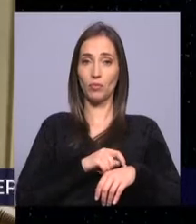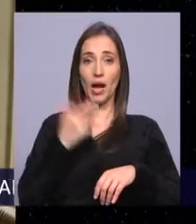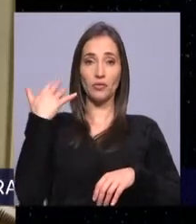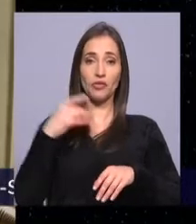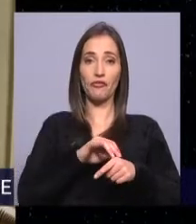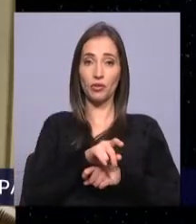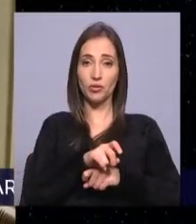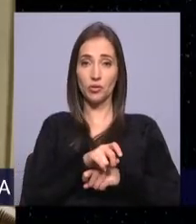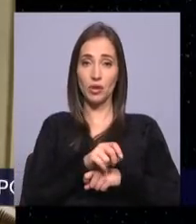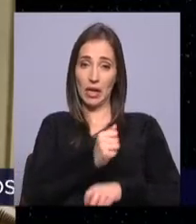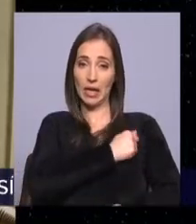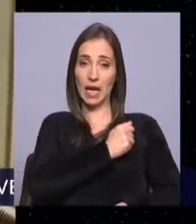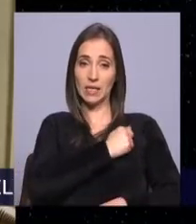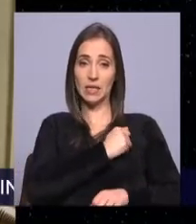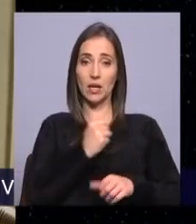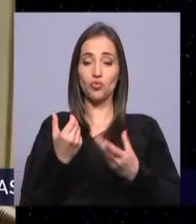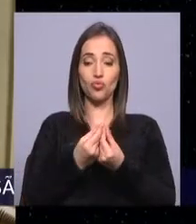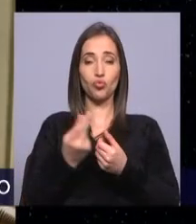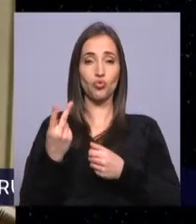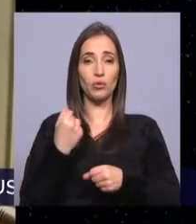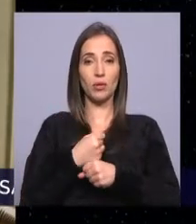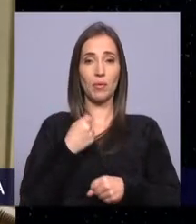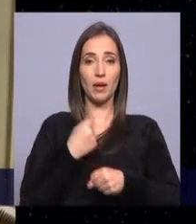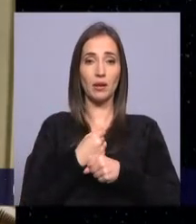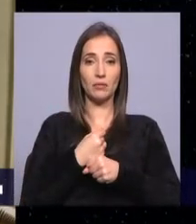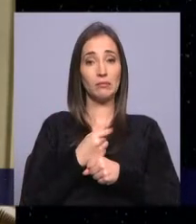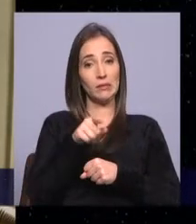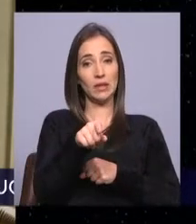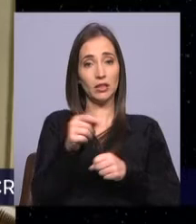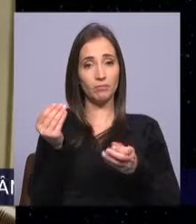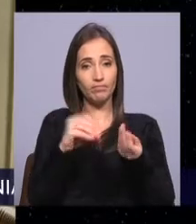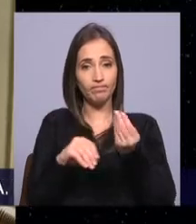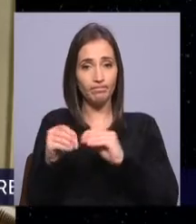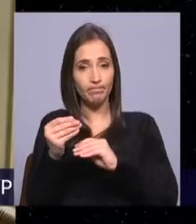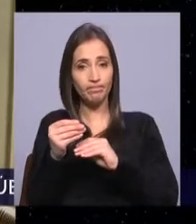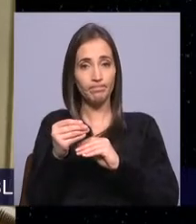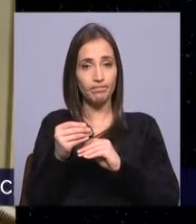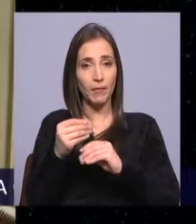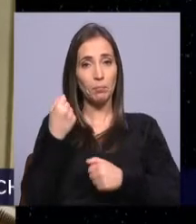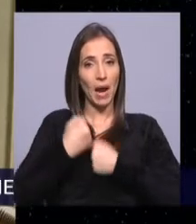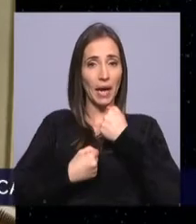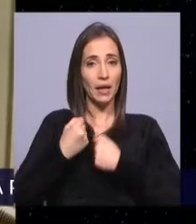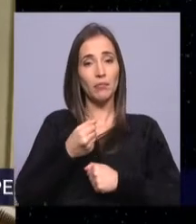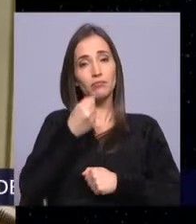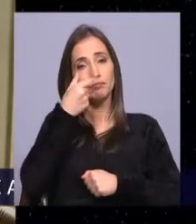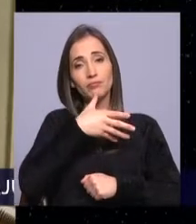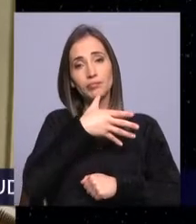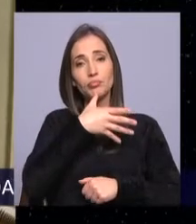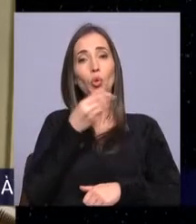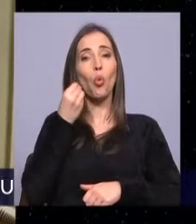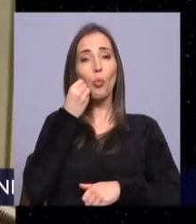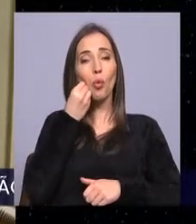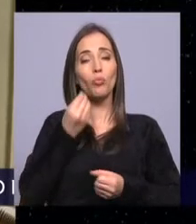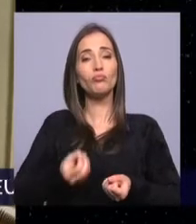Ficaram em casa a trabalhar os dois juntos, nisto que nós estamos aqui a ver, neste instrumento que nos vai contar como é que foi a origem e a evolução da